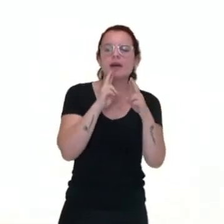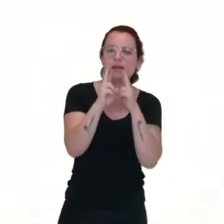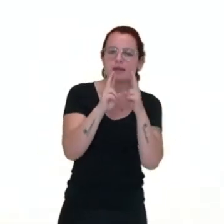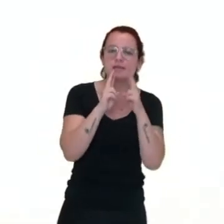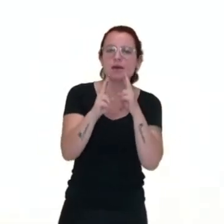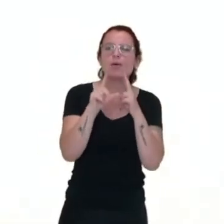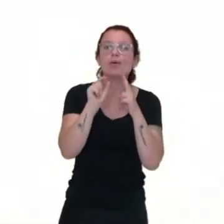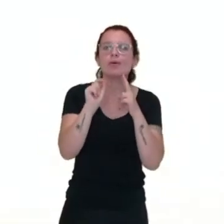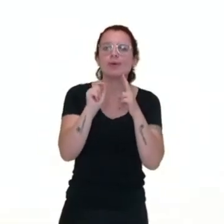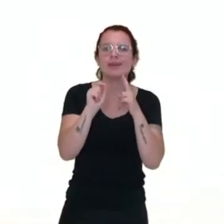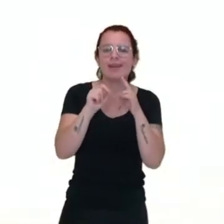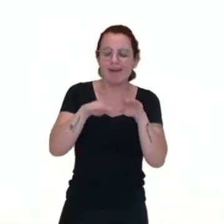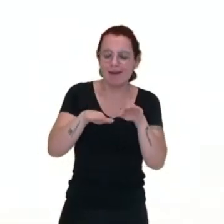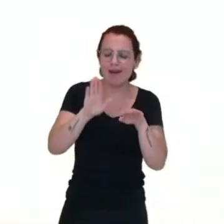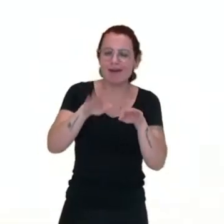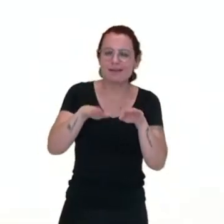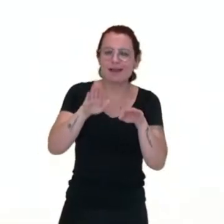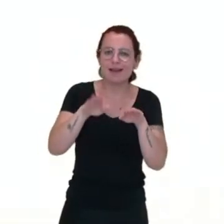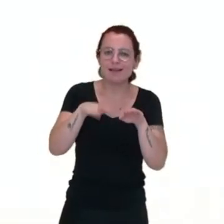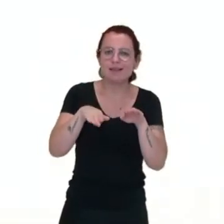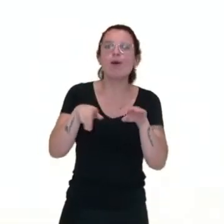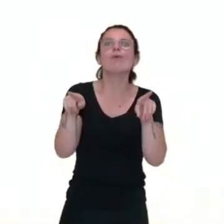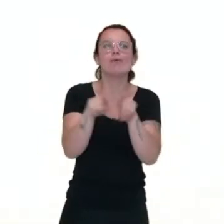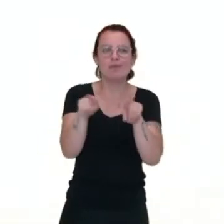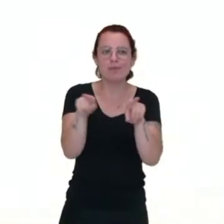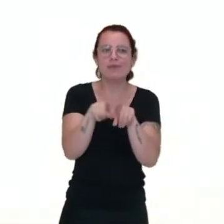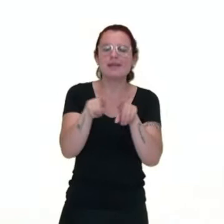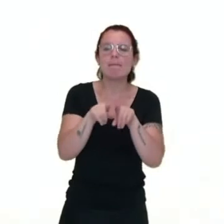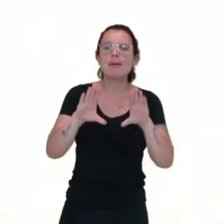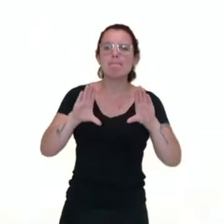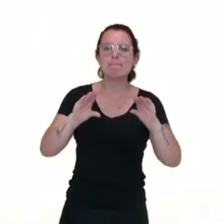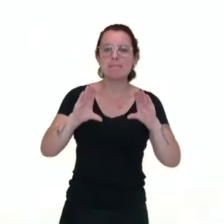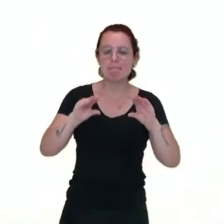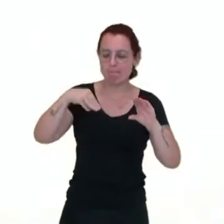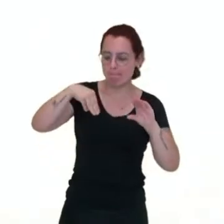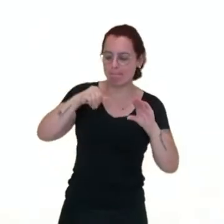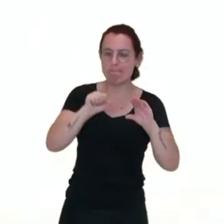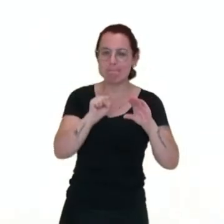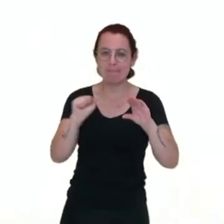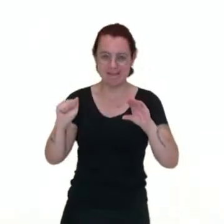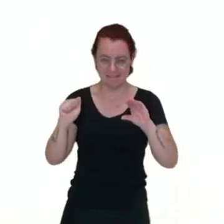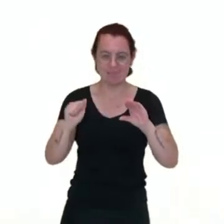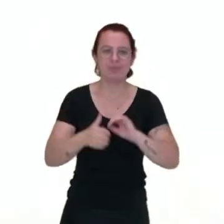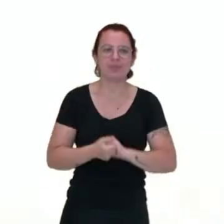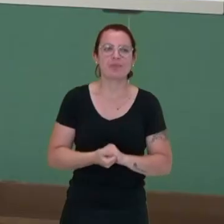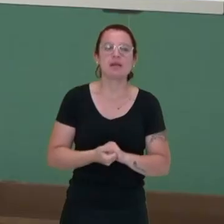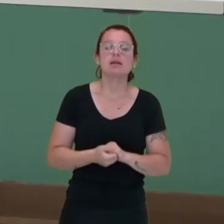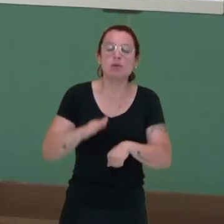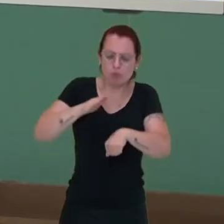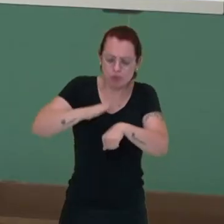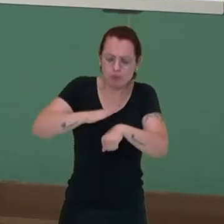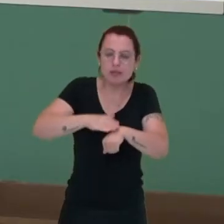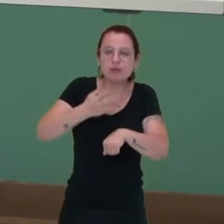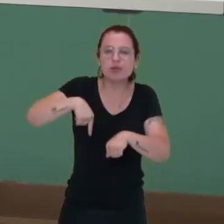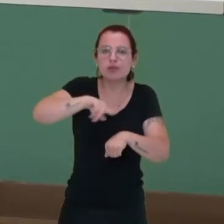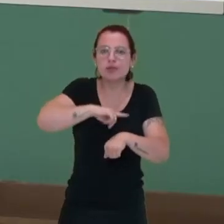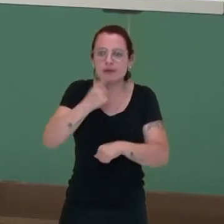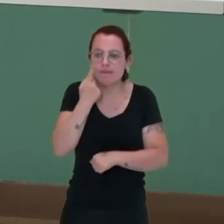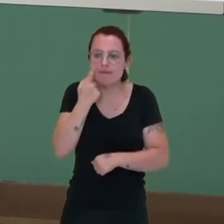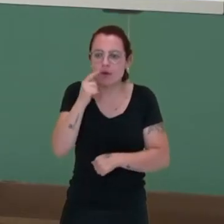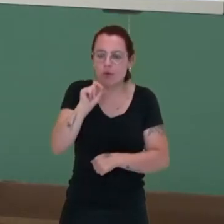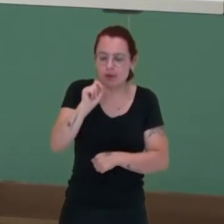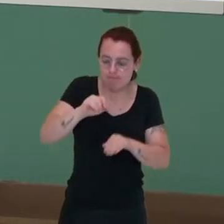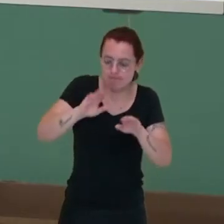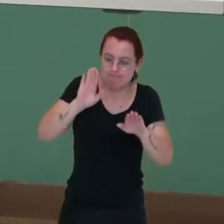aceleração. Então, por esse motivo, a gente tem a chamada força tangencial, que é quando existe um aumento na